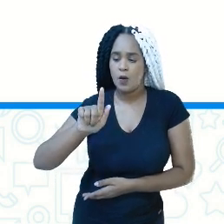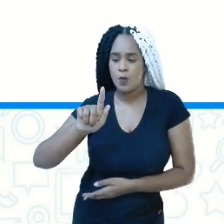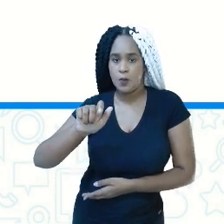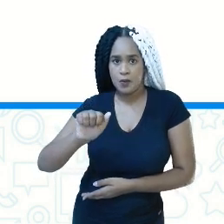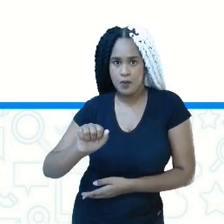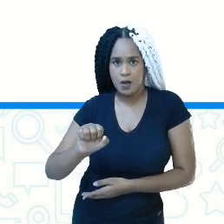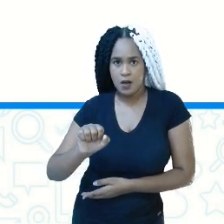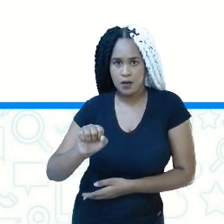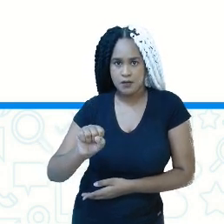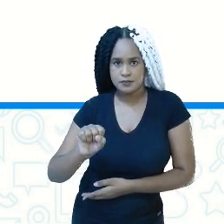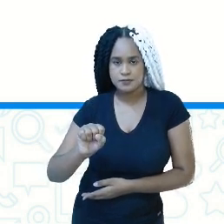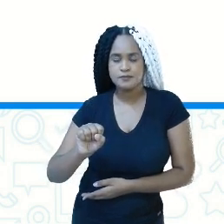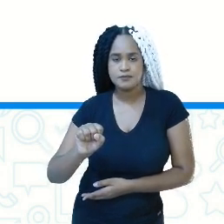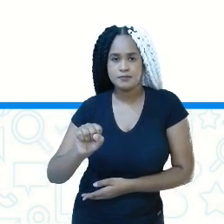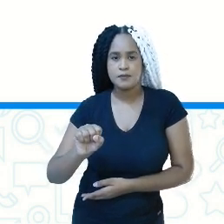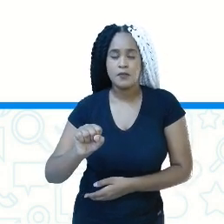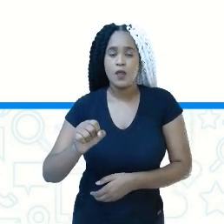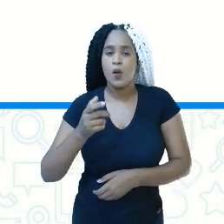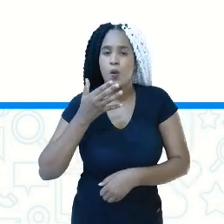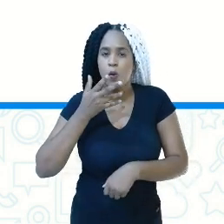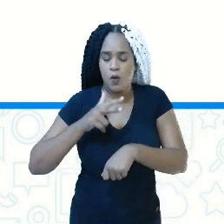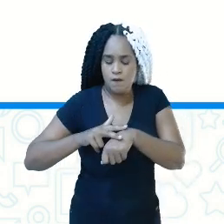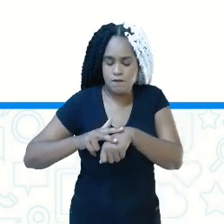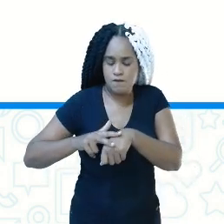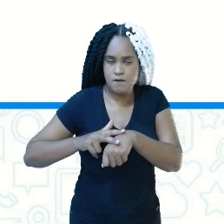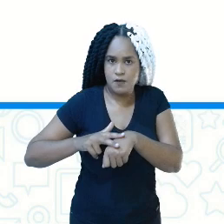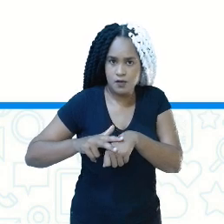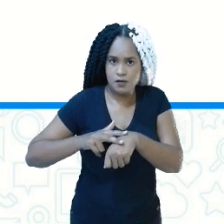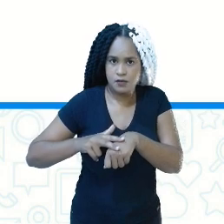alga verde. Ela é um exemplo